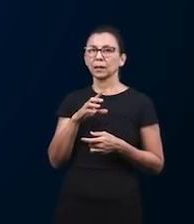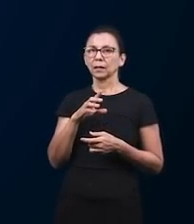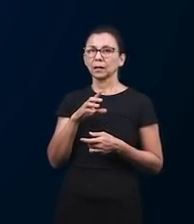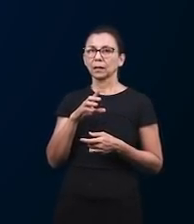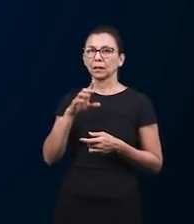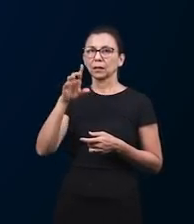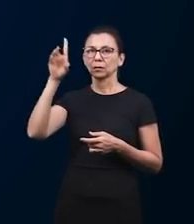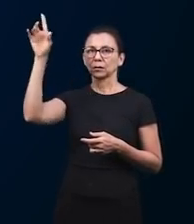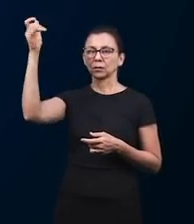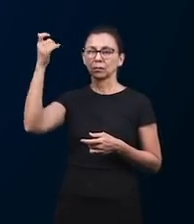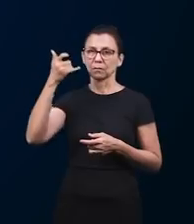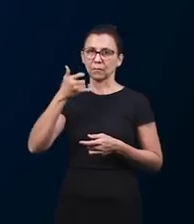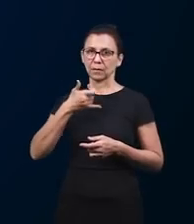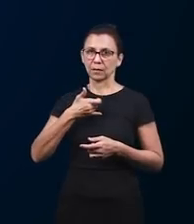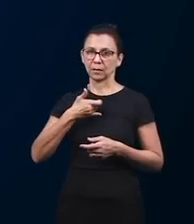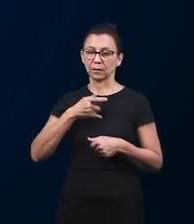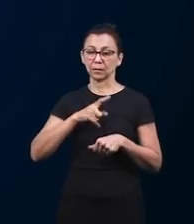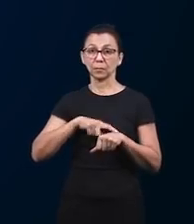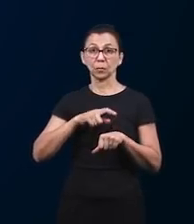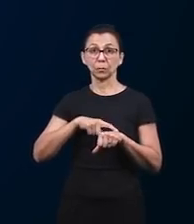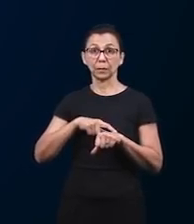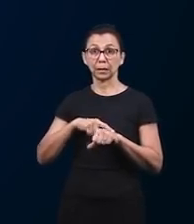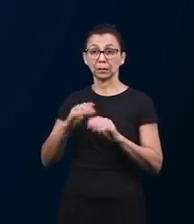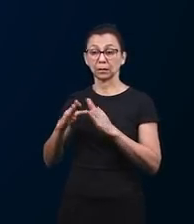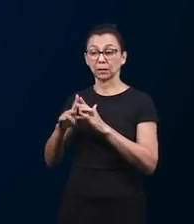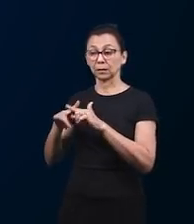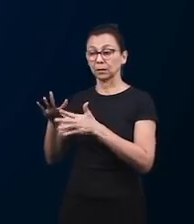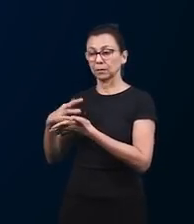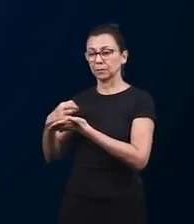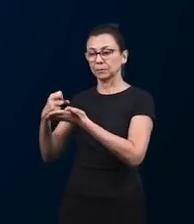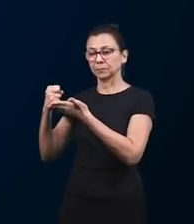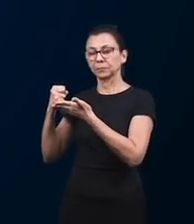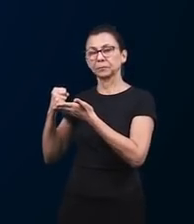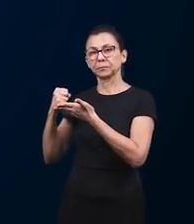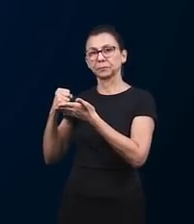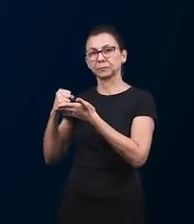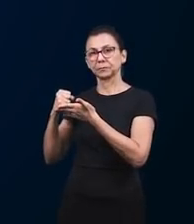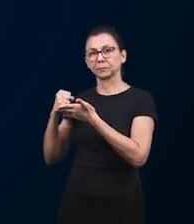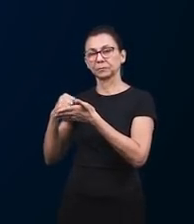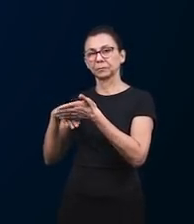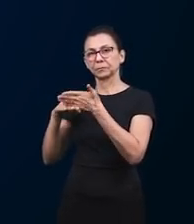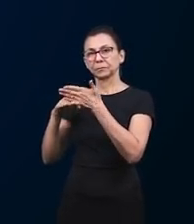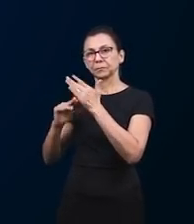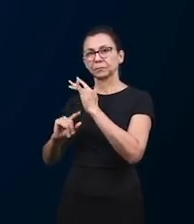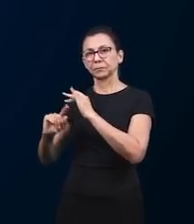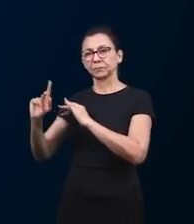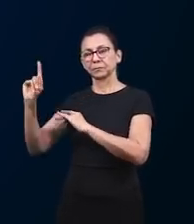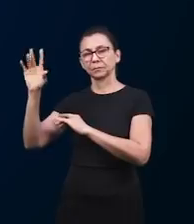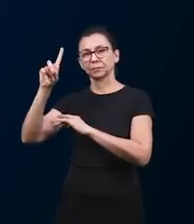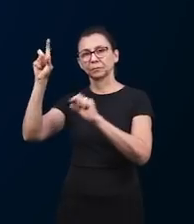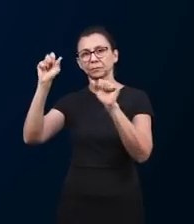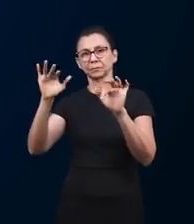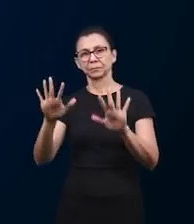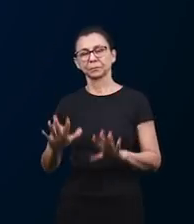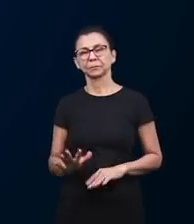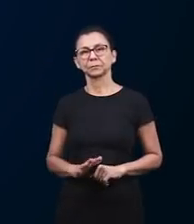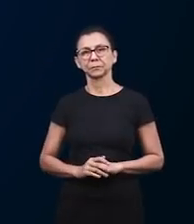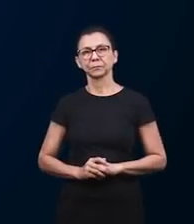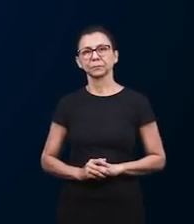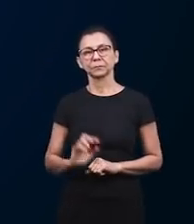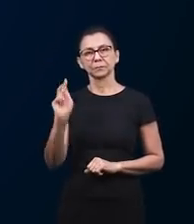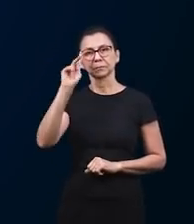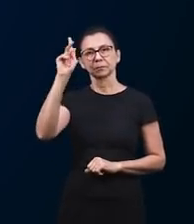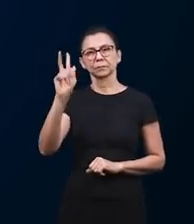Nessa hora de partida da igreja, é a palavra do Senhor que vai nos conduzir à eternidade. Deus nos